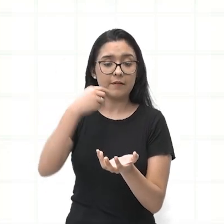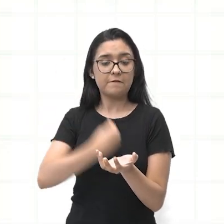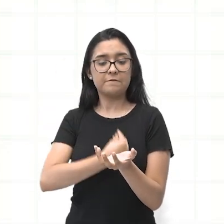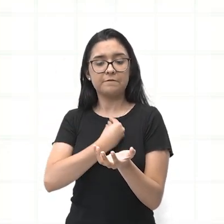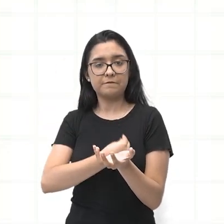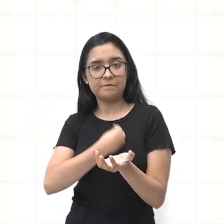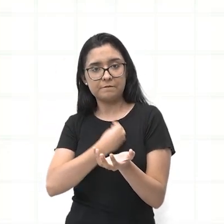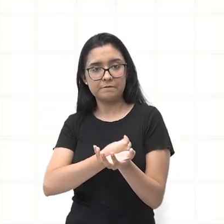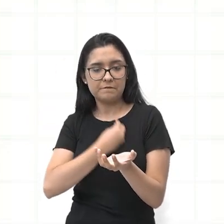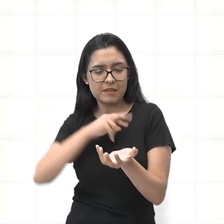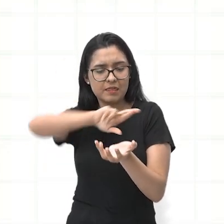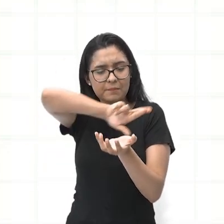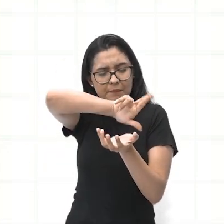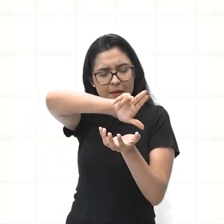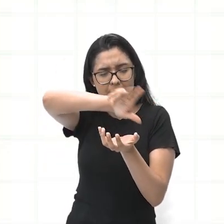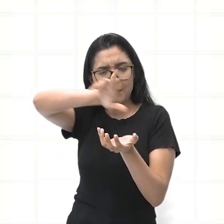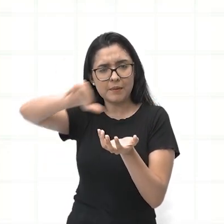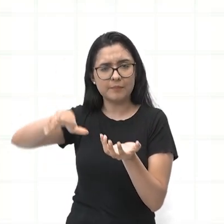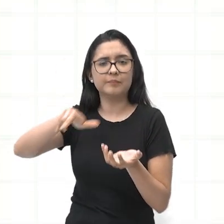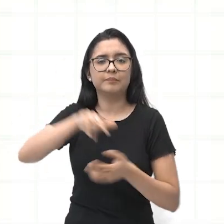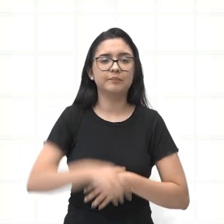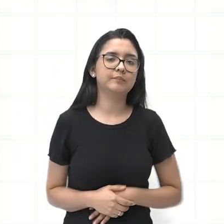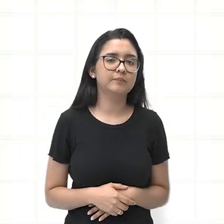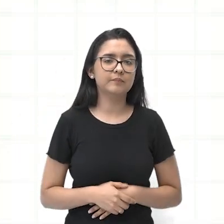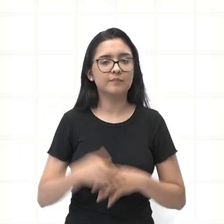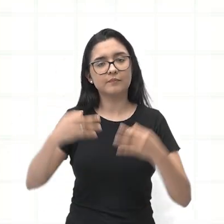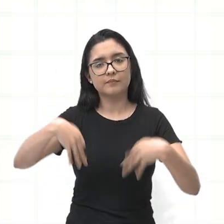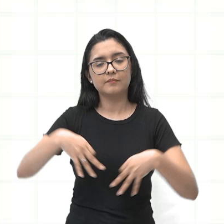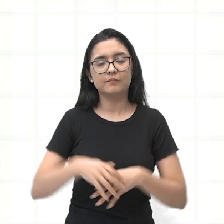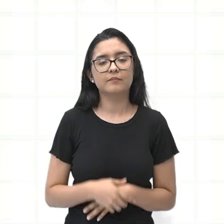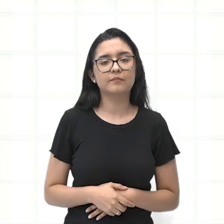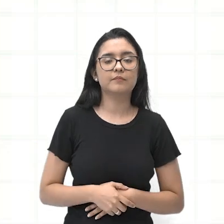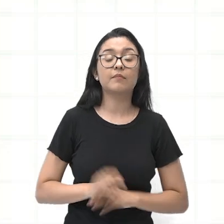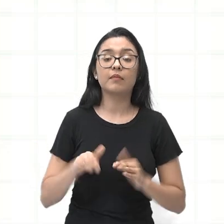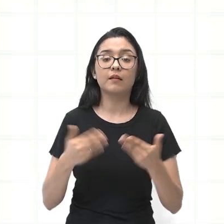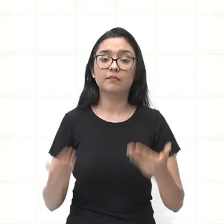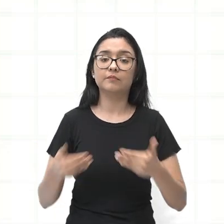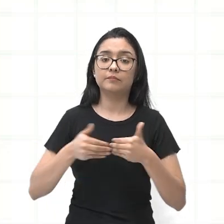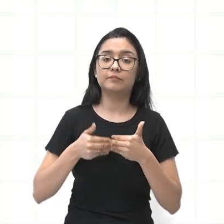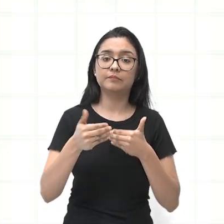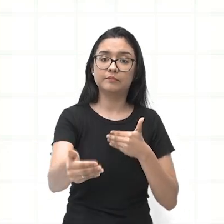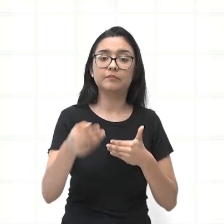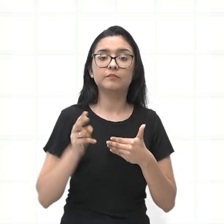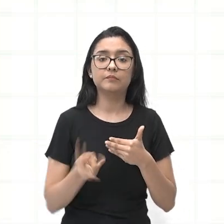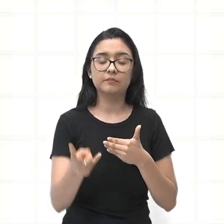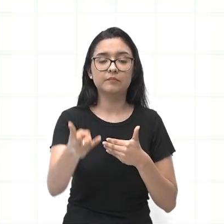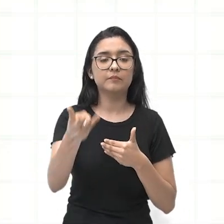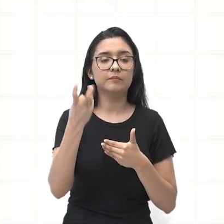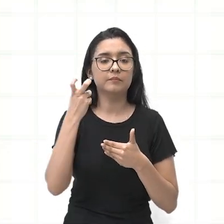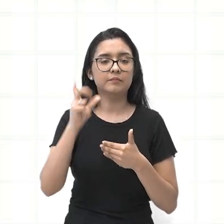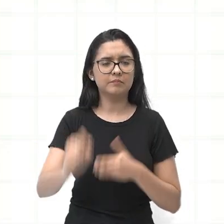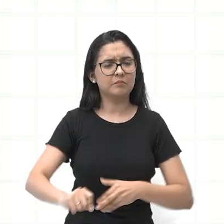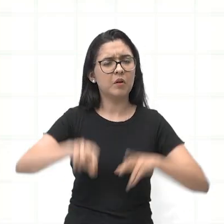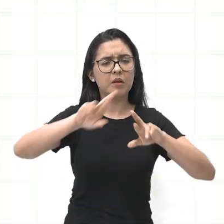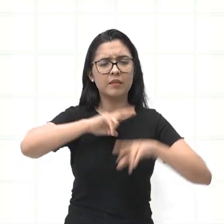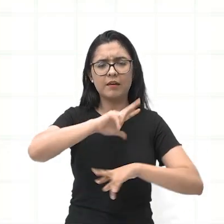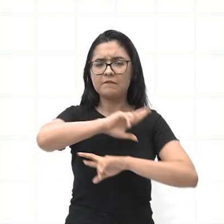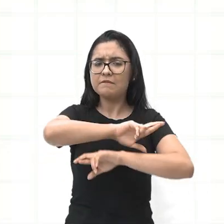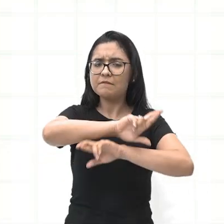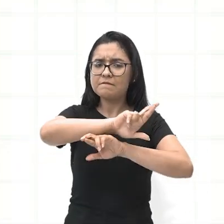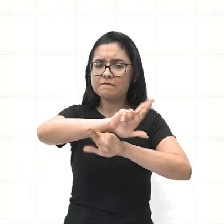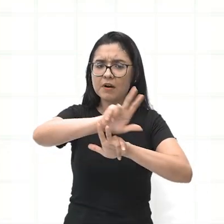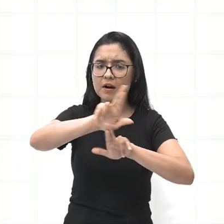diferentes formas de vida, certo? Então, dando continuidade, veja aí como é rico,